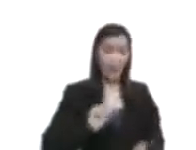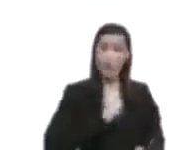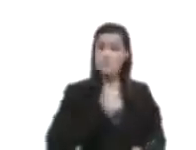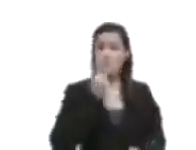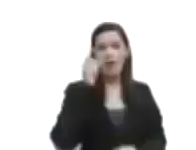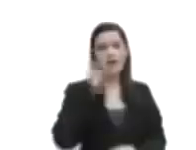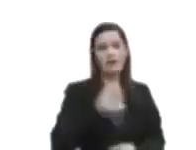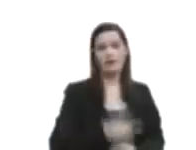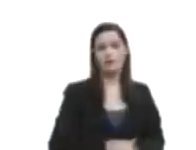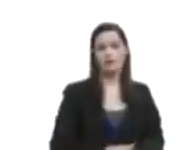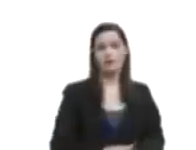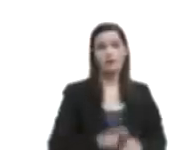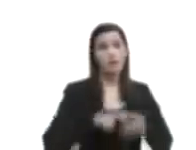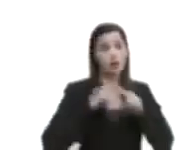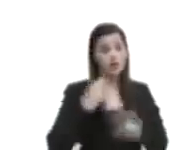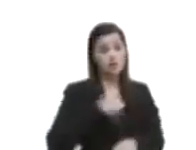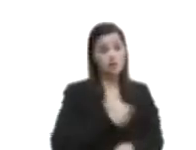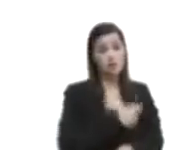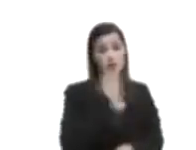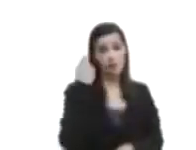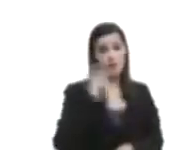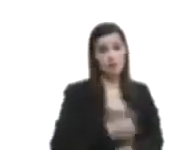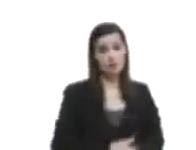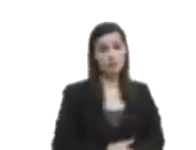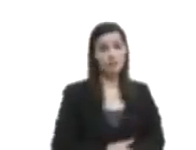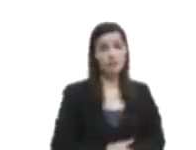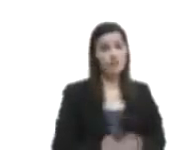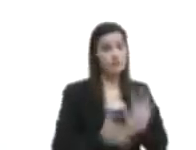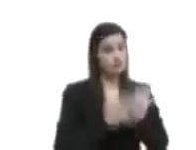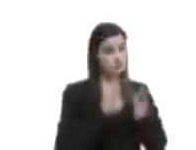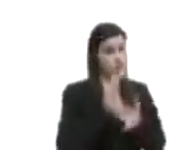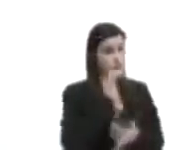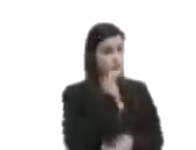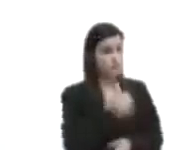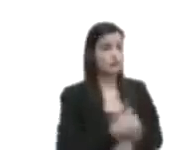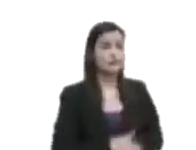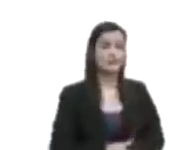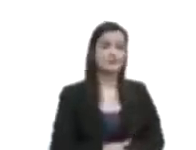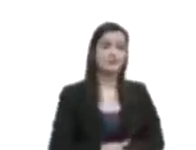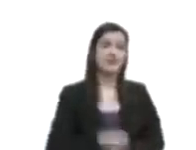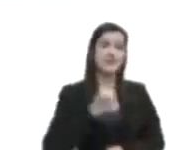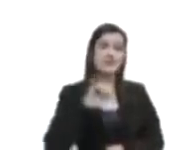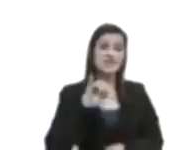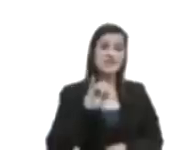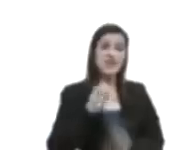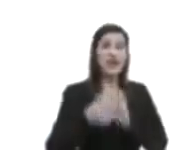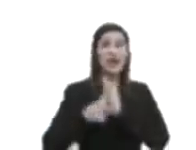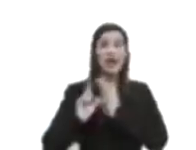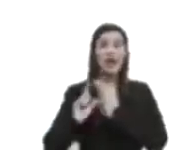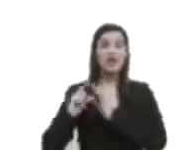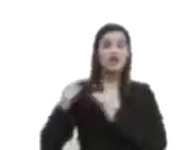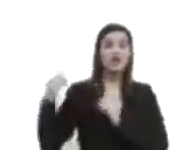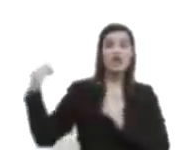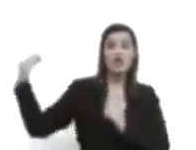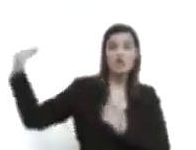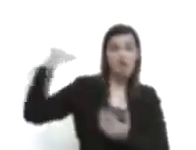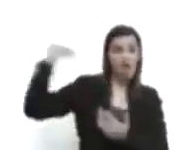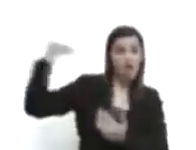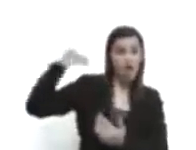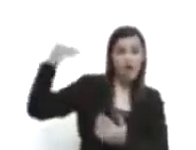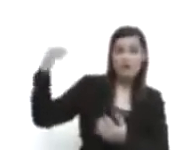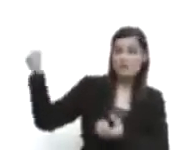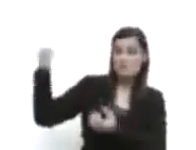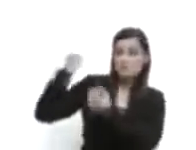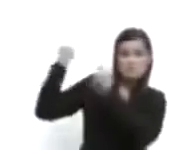sereis odiados pelo meu nome. Se perseguiram a mim, perseguiram a vós. Irmãos, nós